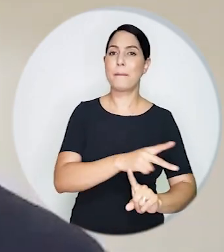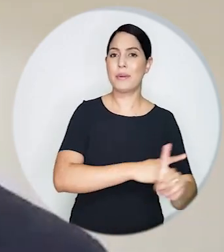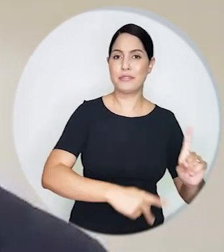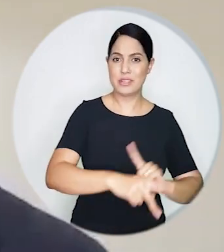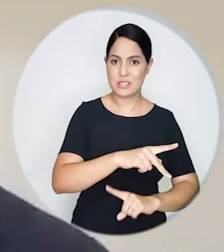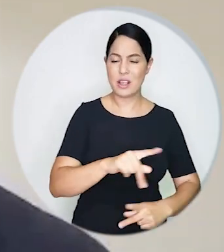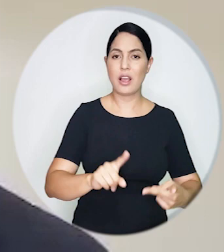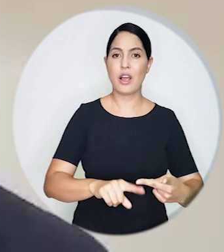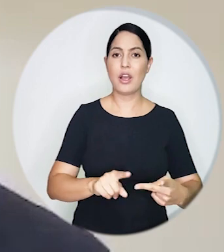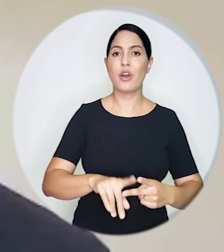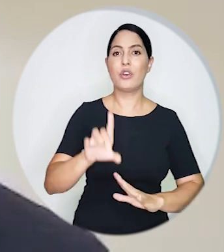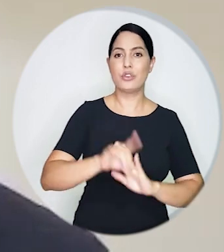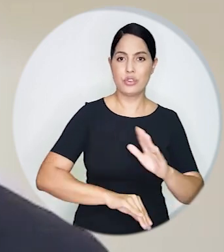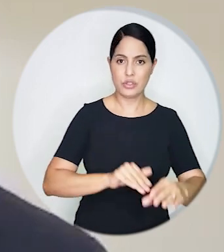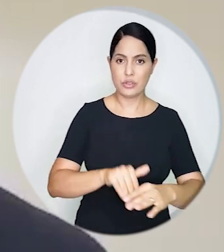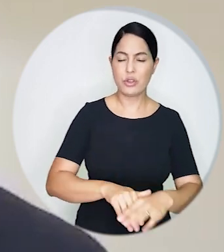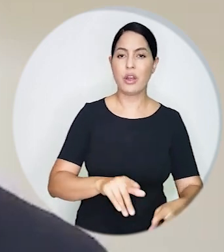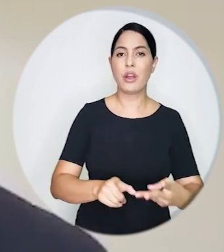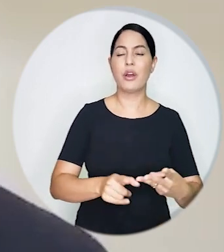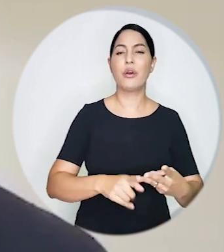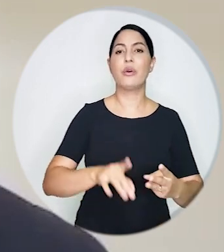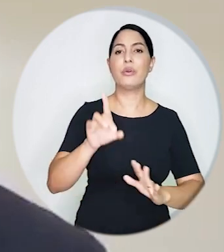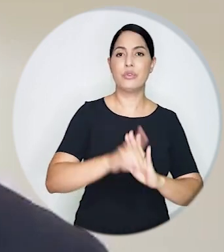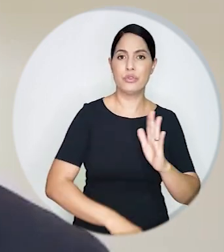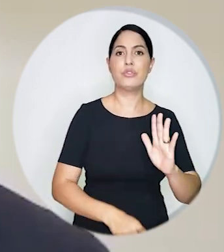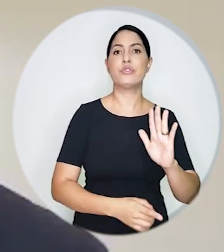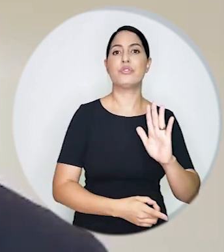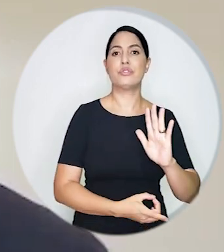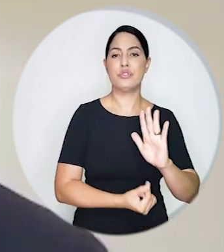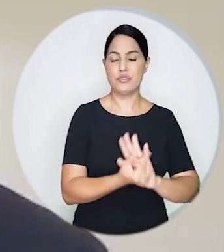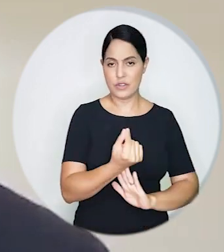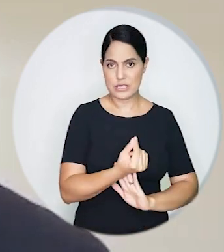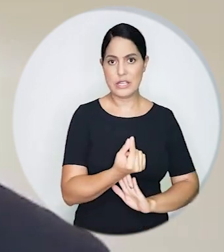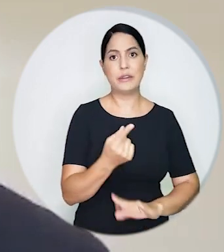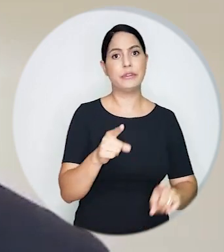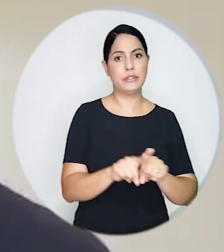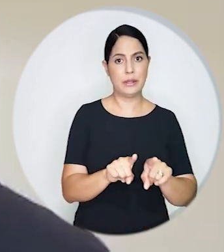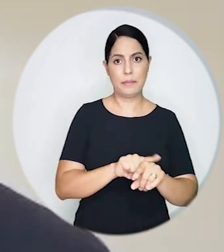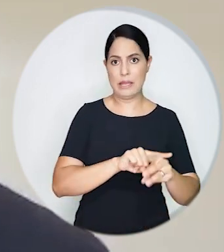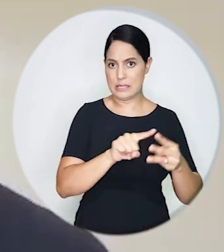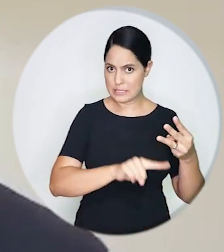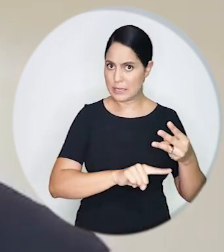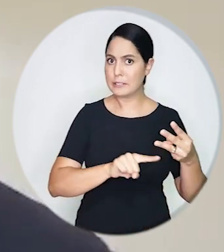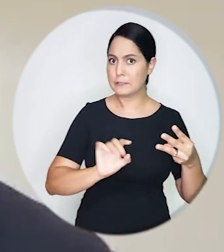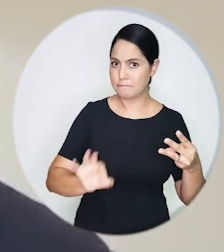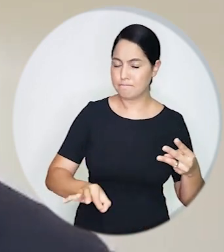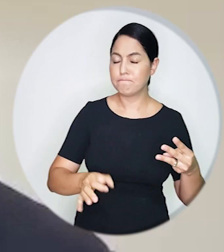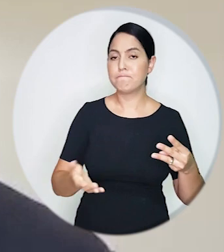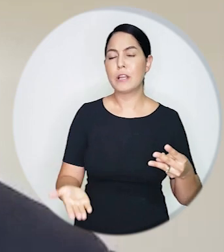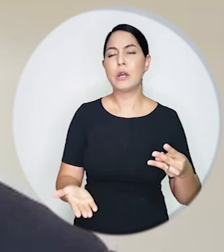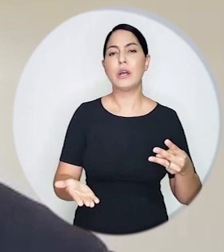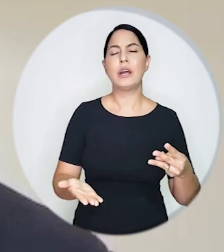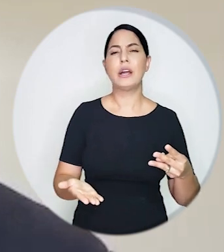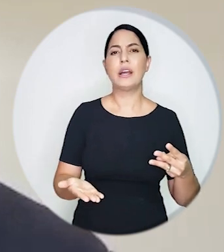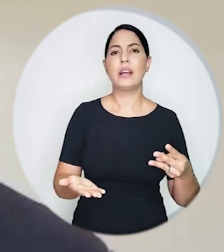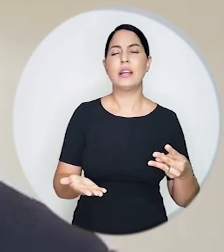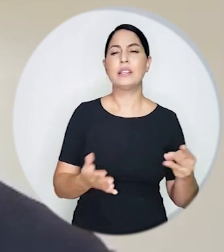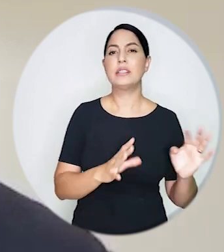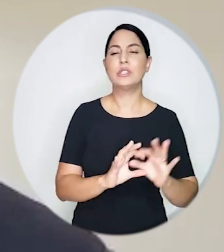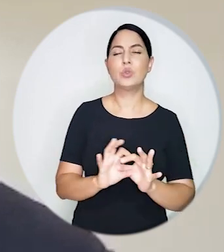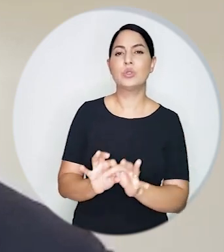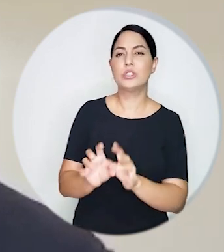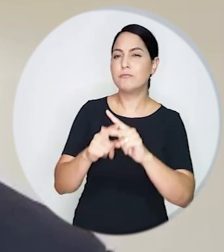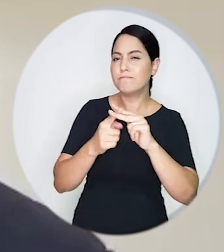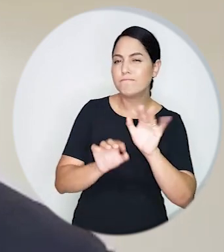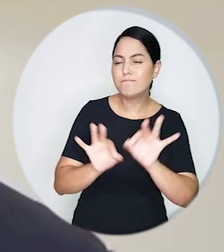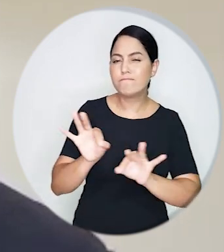que é o direito previdenciário, o direito eleitoral e também o direito financeiro. Esse